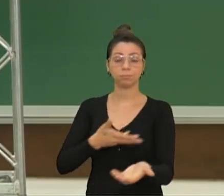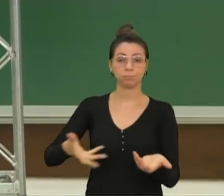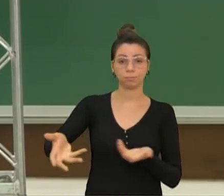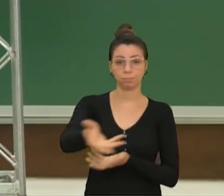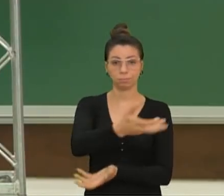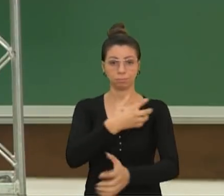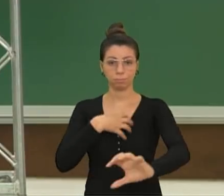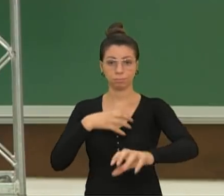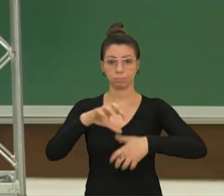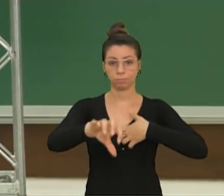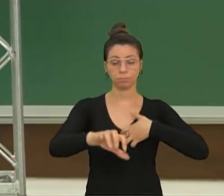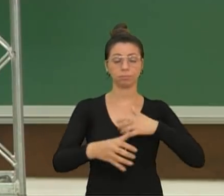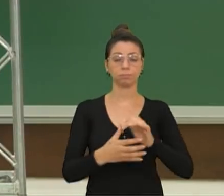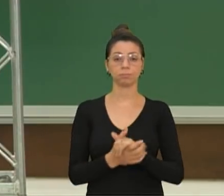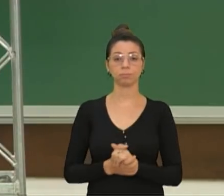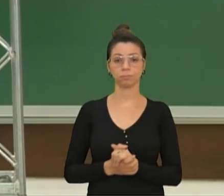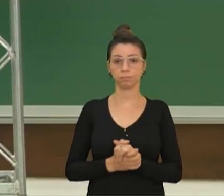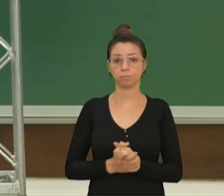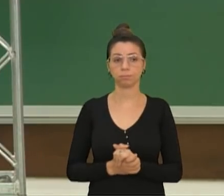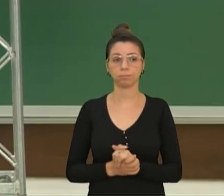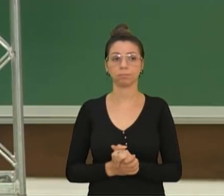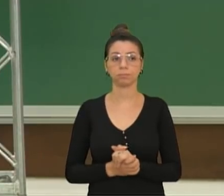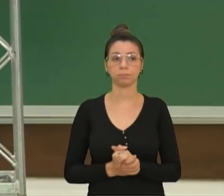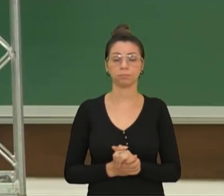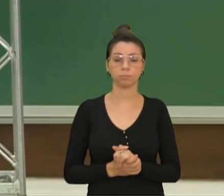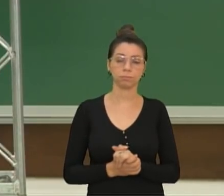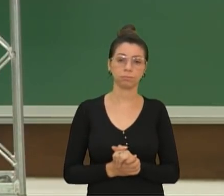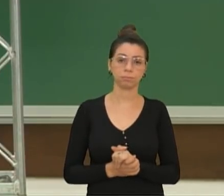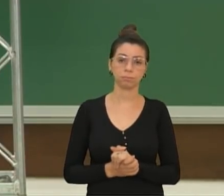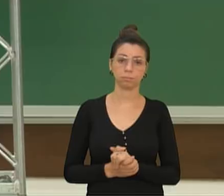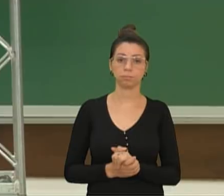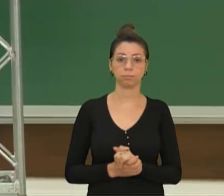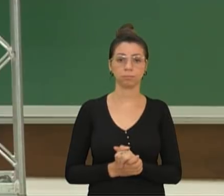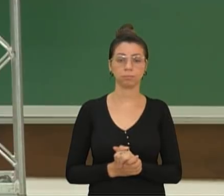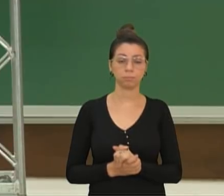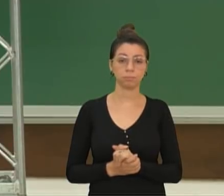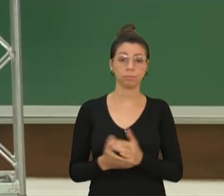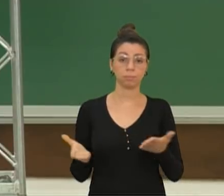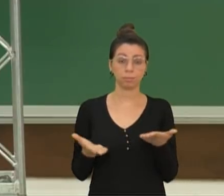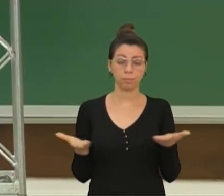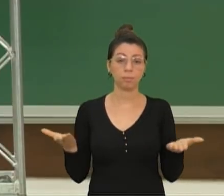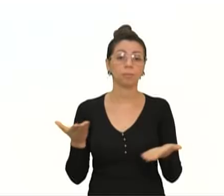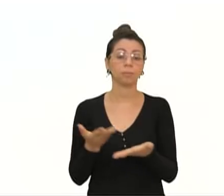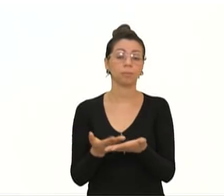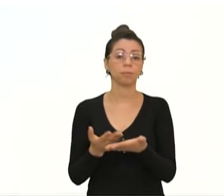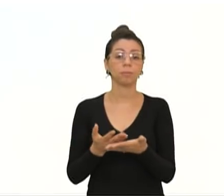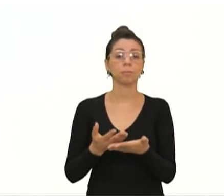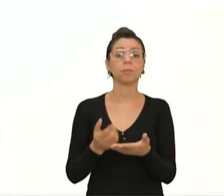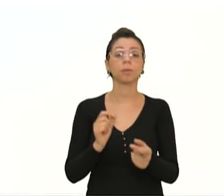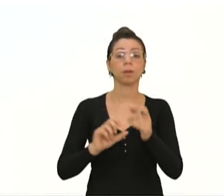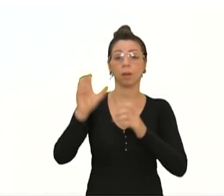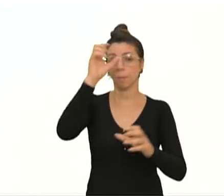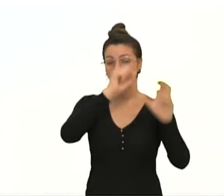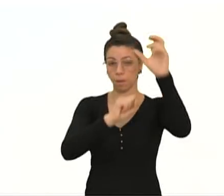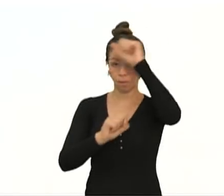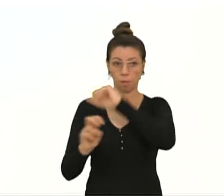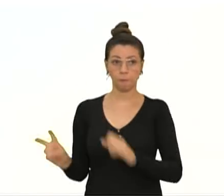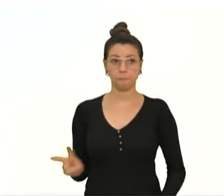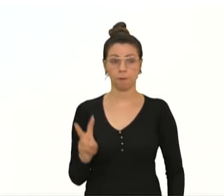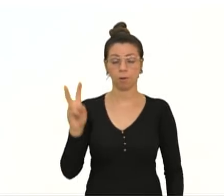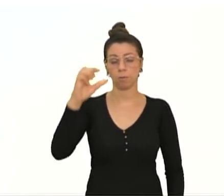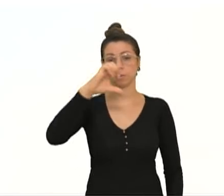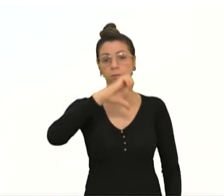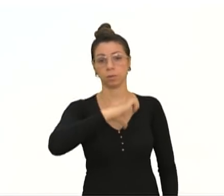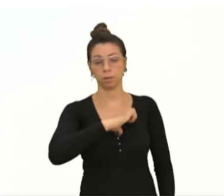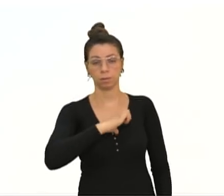aí a questão da autoconfiança aí nesse sentido. Então, nesta aula, aprendemos o que são valores, princípios éticos